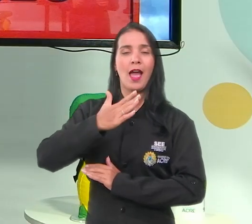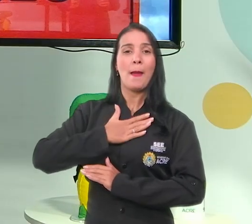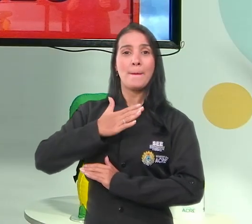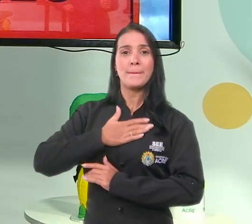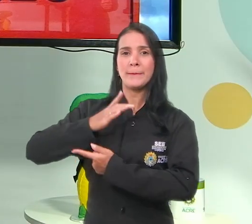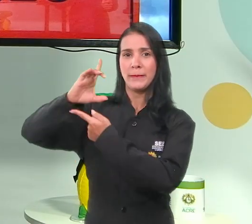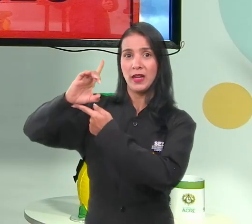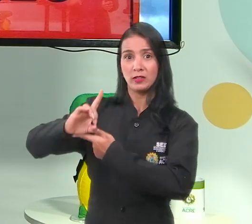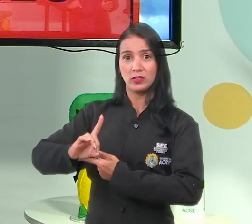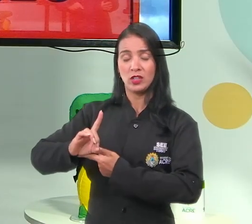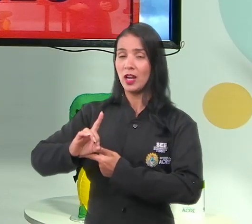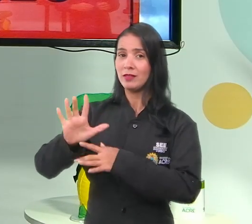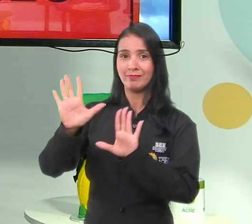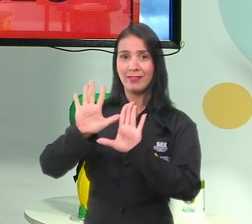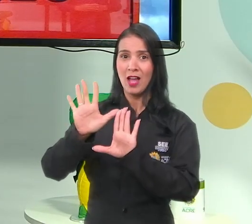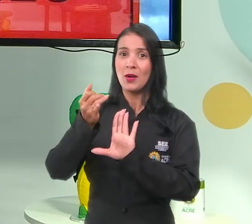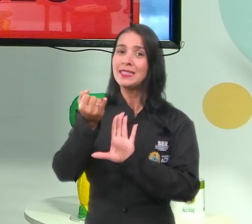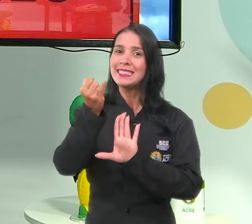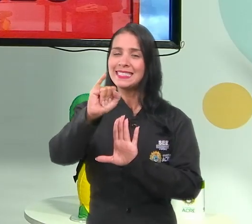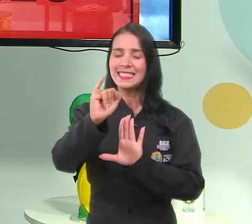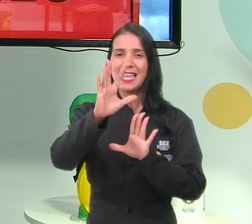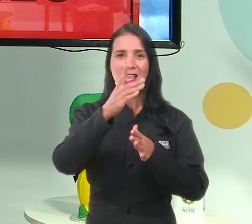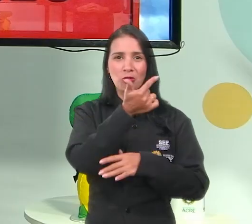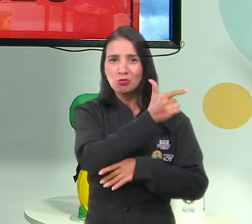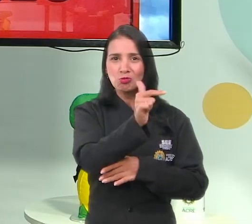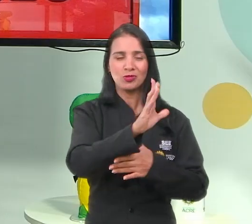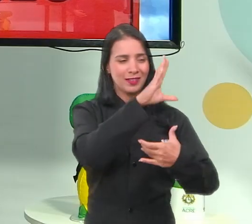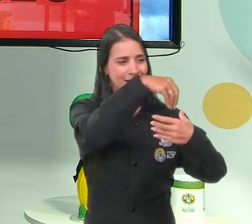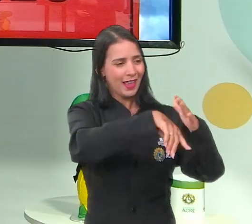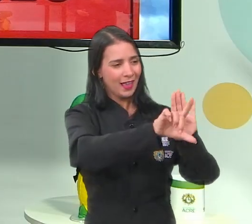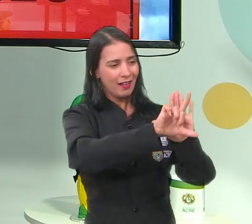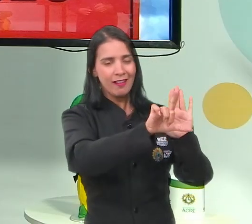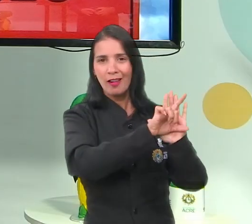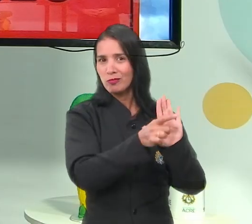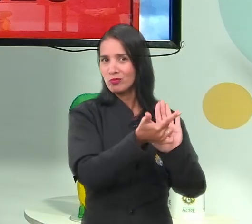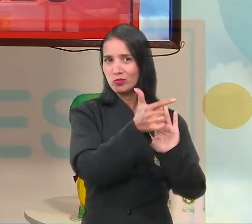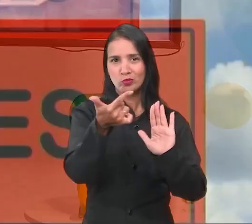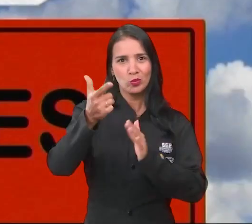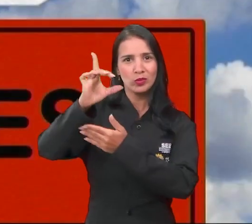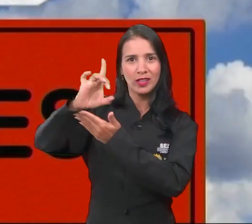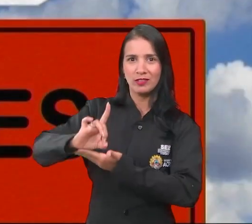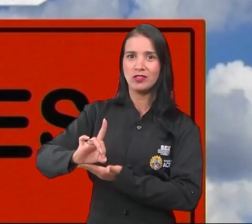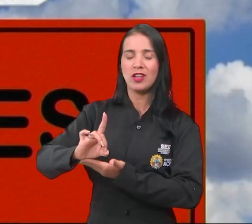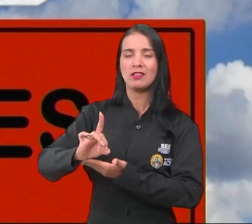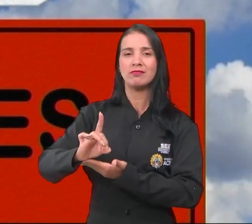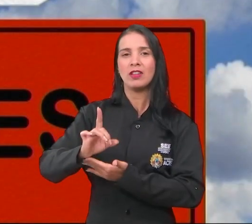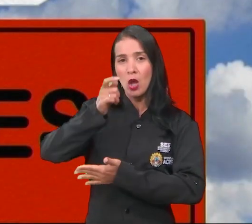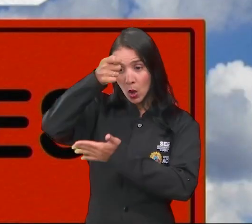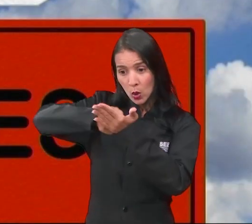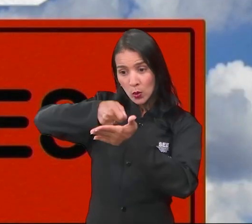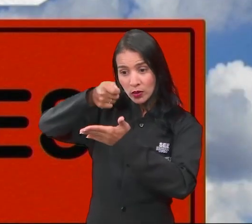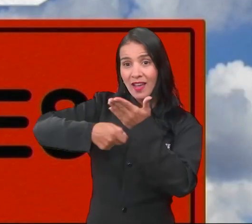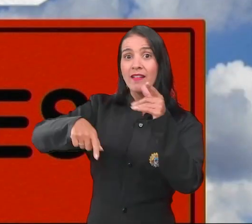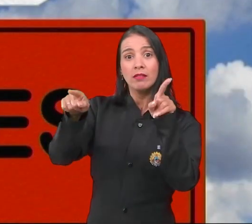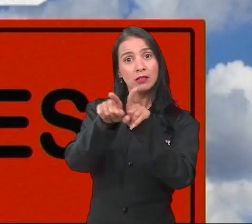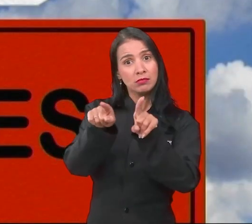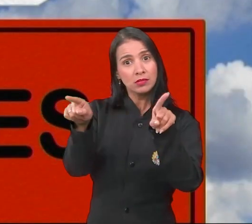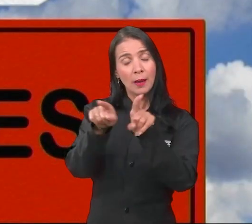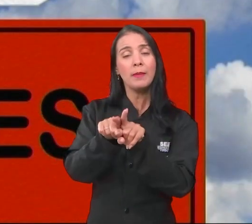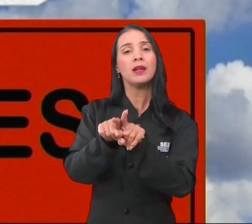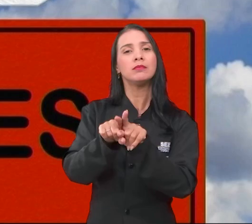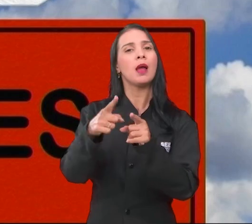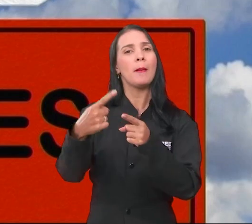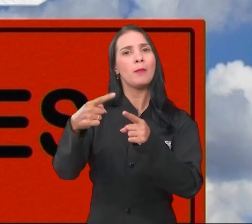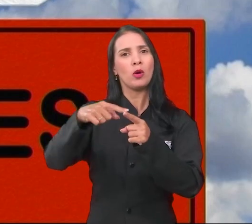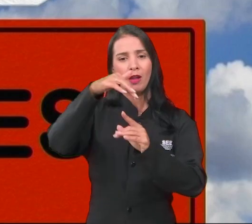aquilo, sem isso estar previsto em lei. E existe a questão dos deveres. Os deveres, eles são